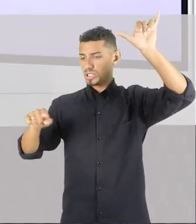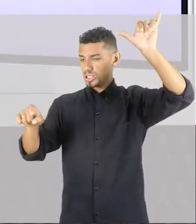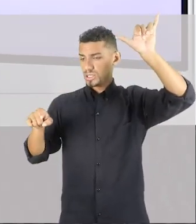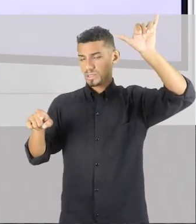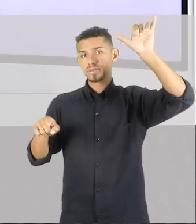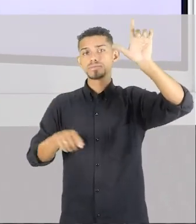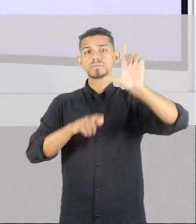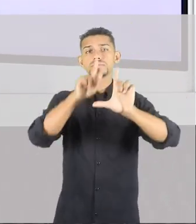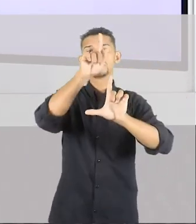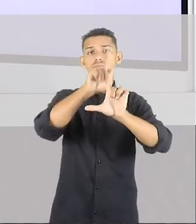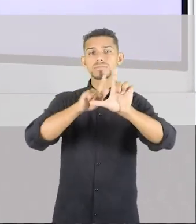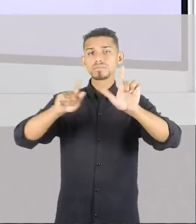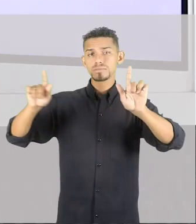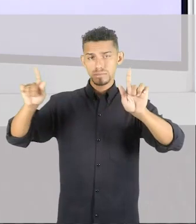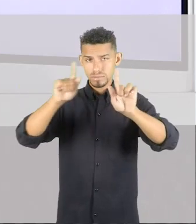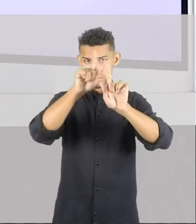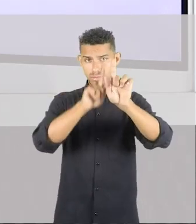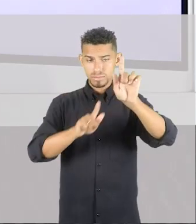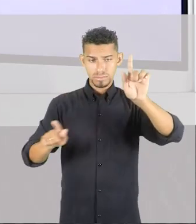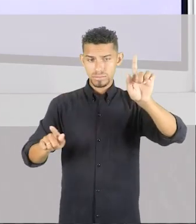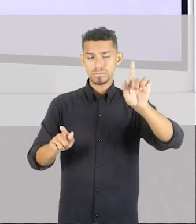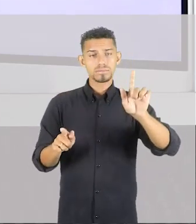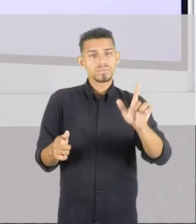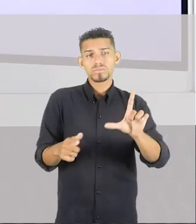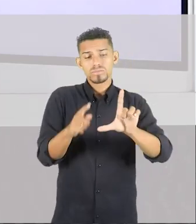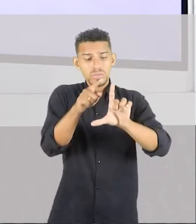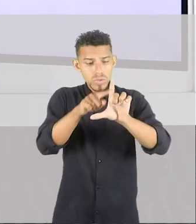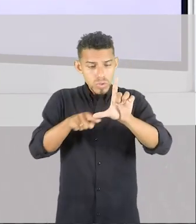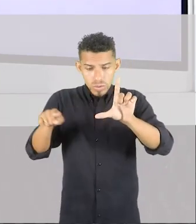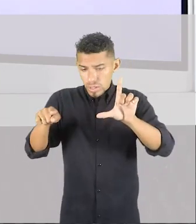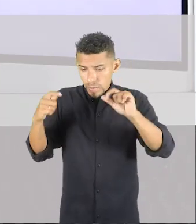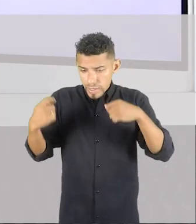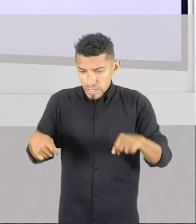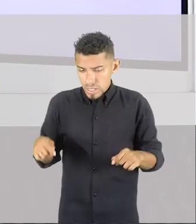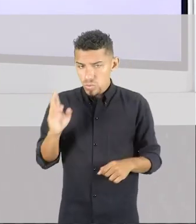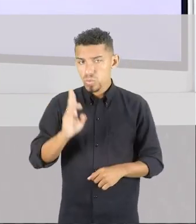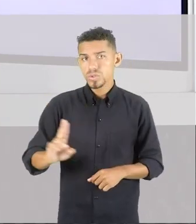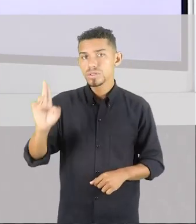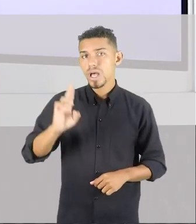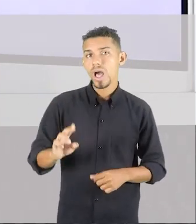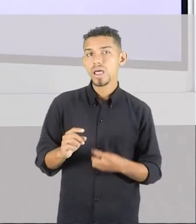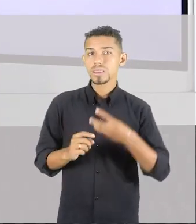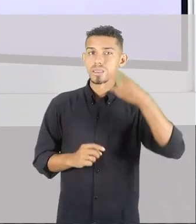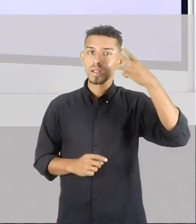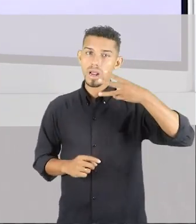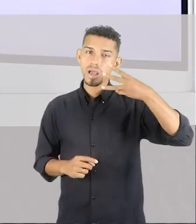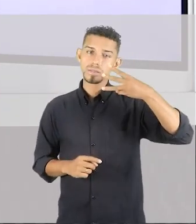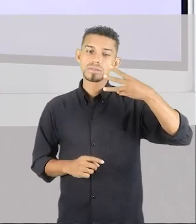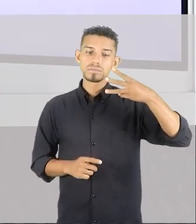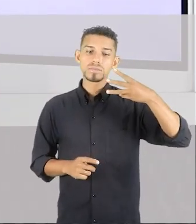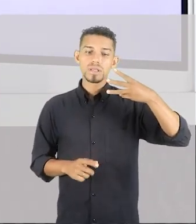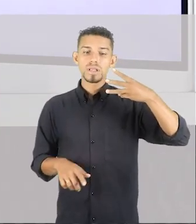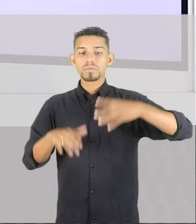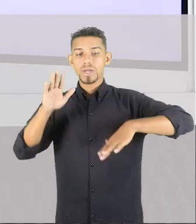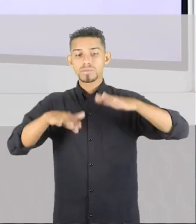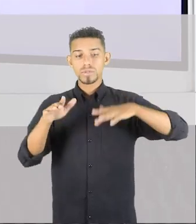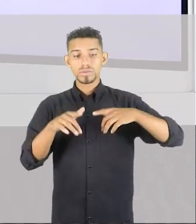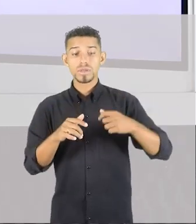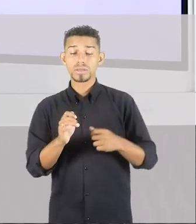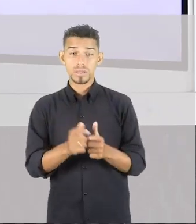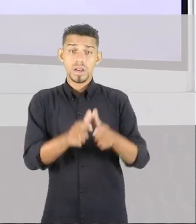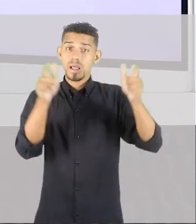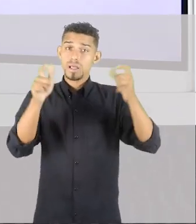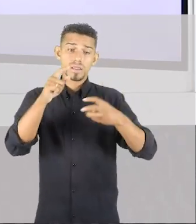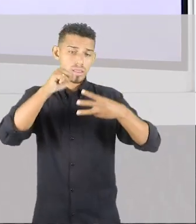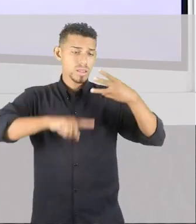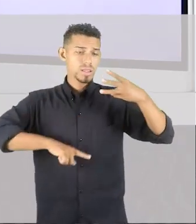não dá, é insuficiente. Para esse assunto, eu tenho que usar as 3 dimensões. Porque geralmente vai ter uma dessas 3